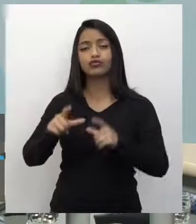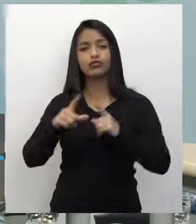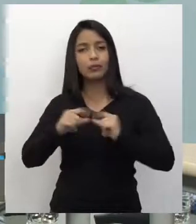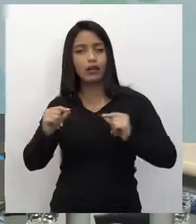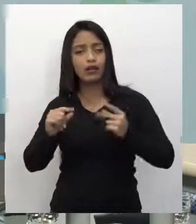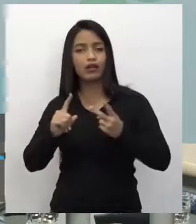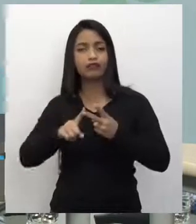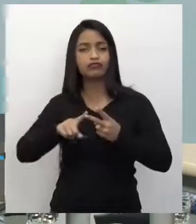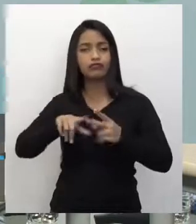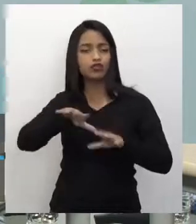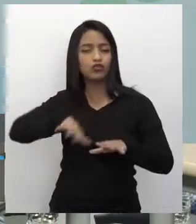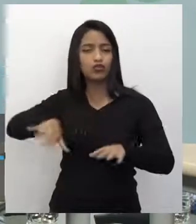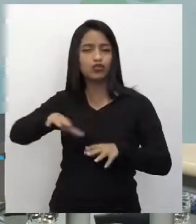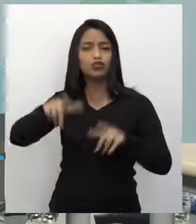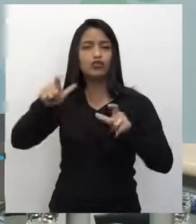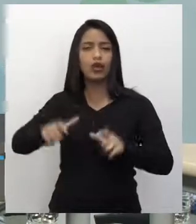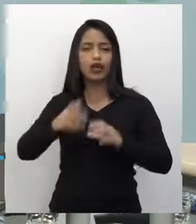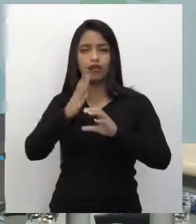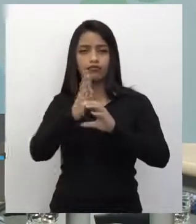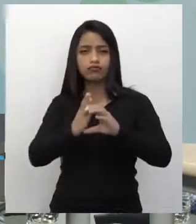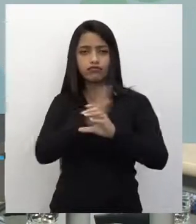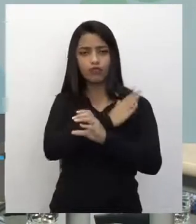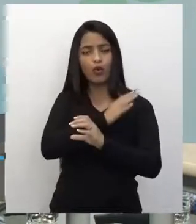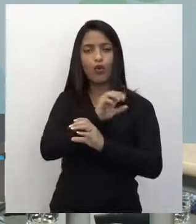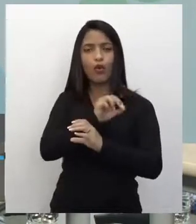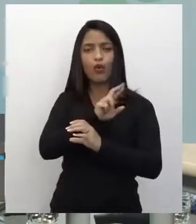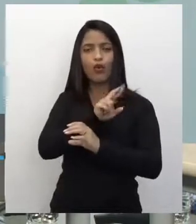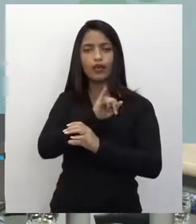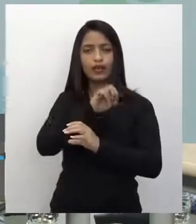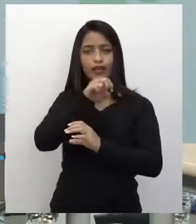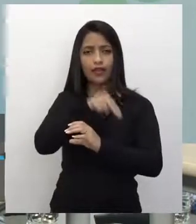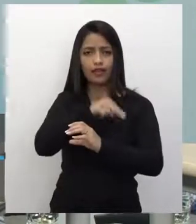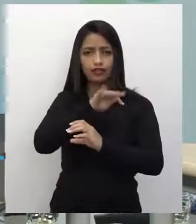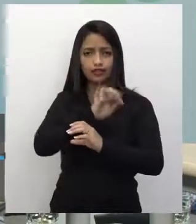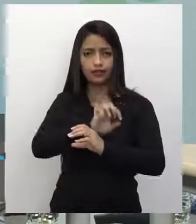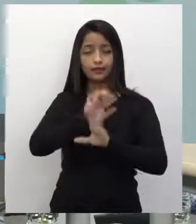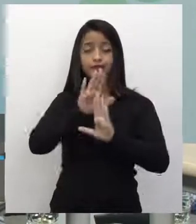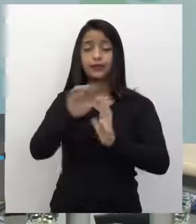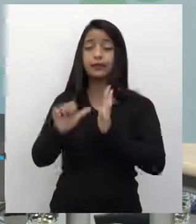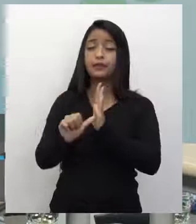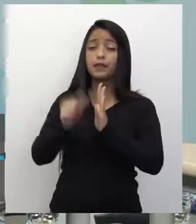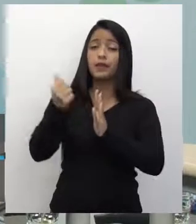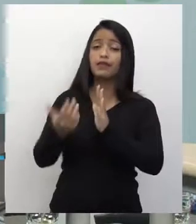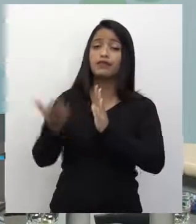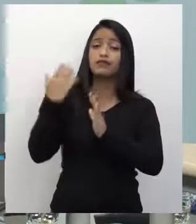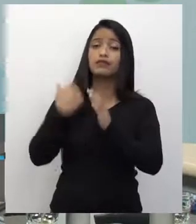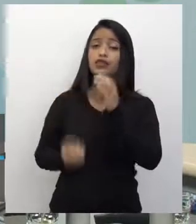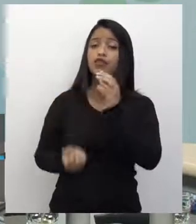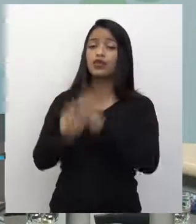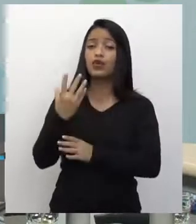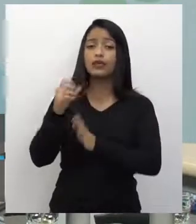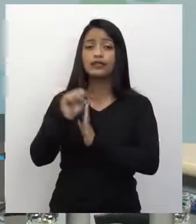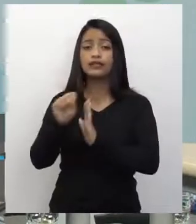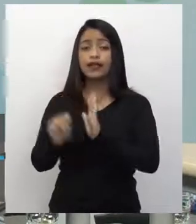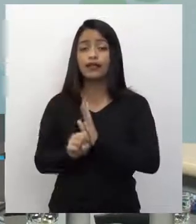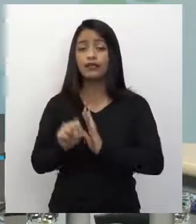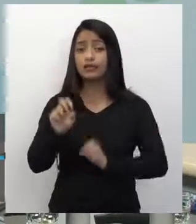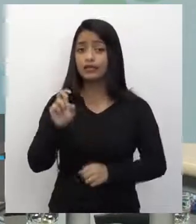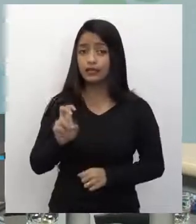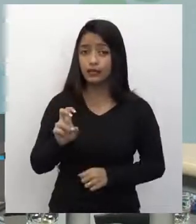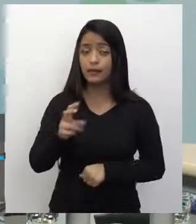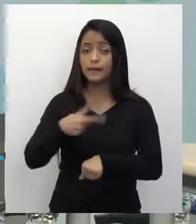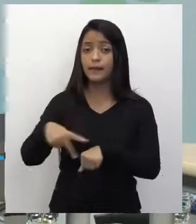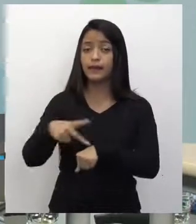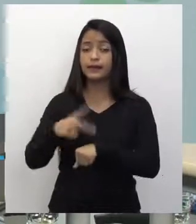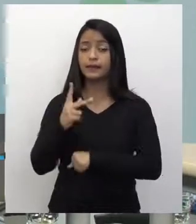primórdio do Teatro de Sombras, ele surge na Pérsia, ainda lá no século V, tá? Por volta do século V, surge então o